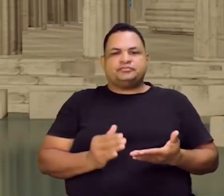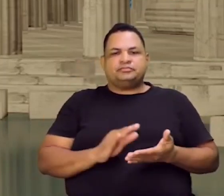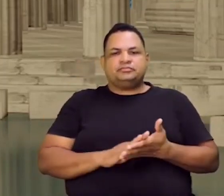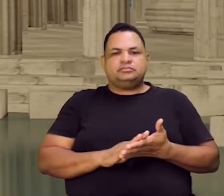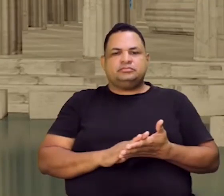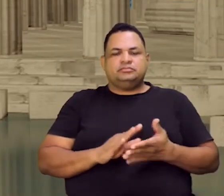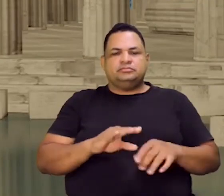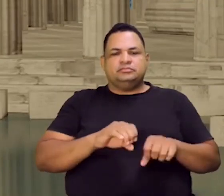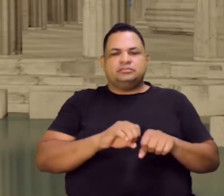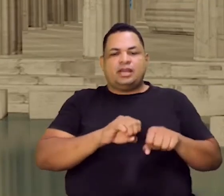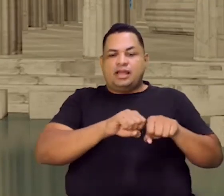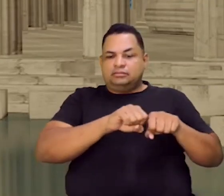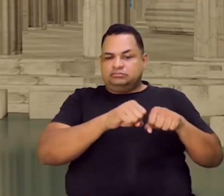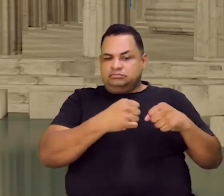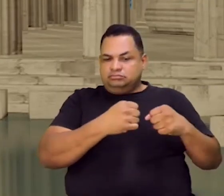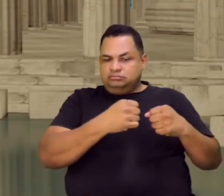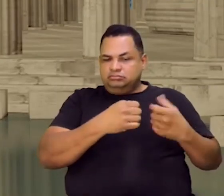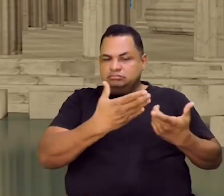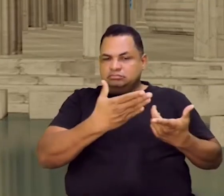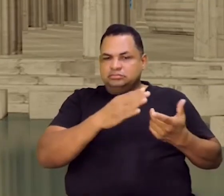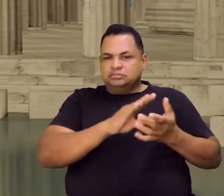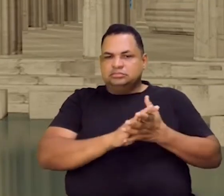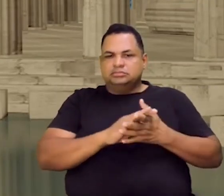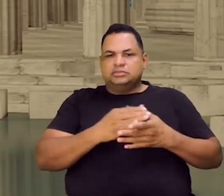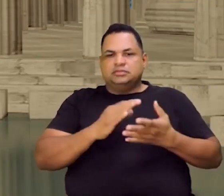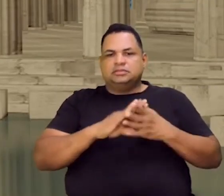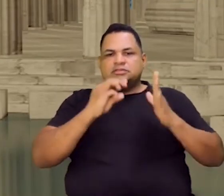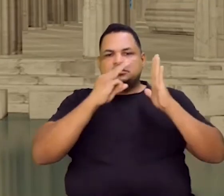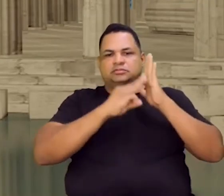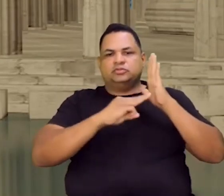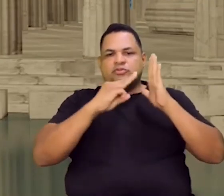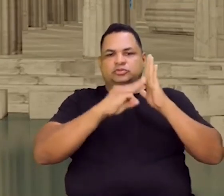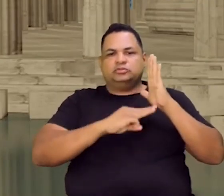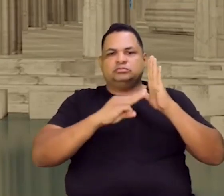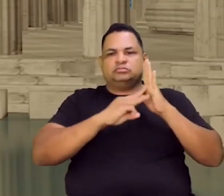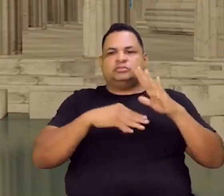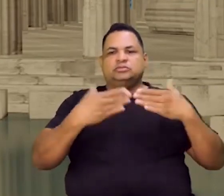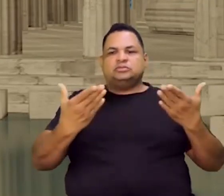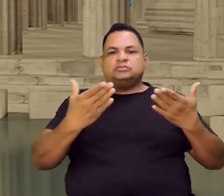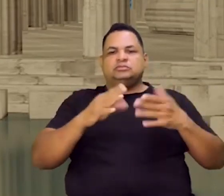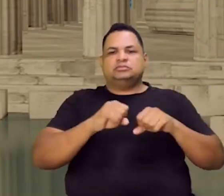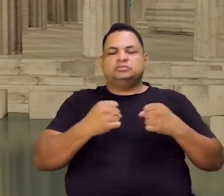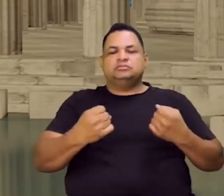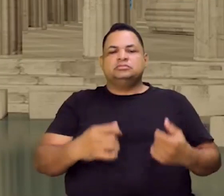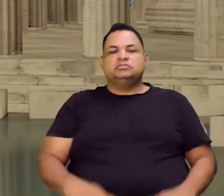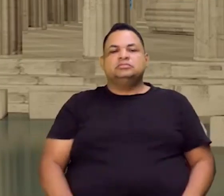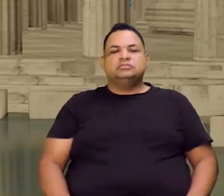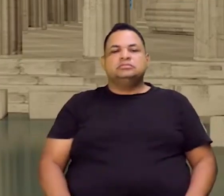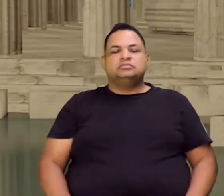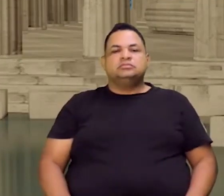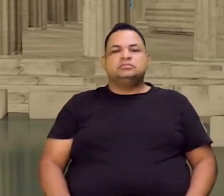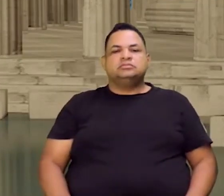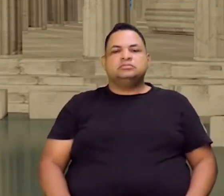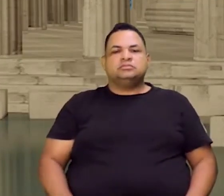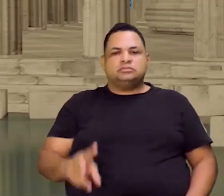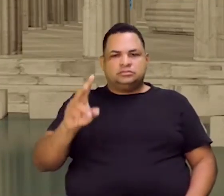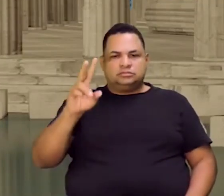Idade Moderna quebra esse paradigma, ou seja, supostamente, né, como alguns historiadores